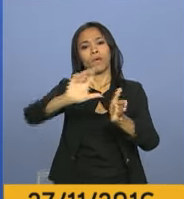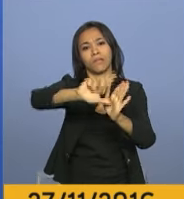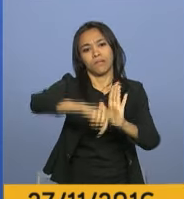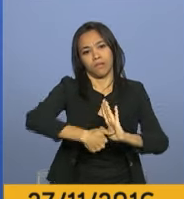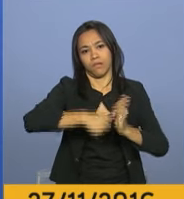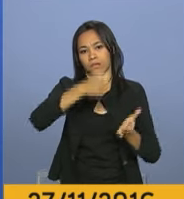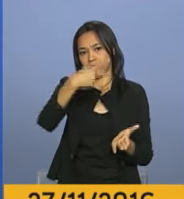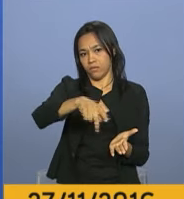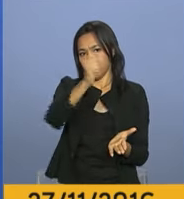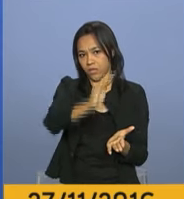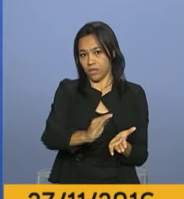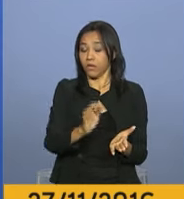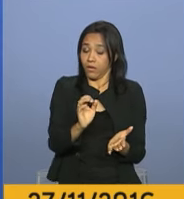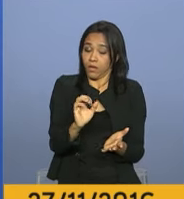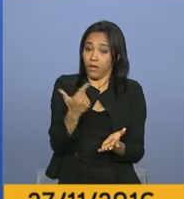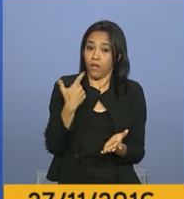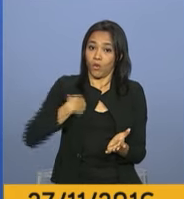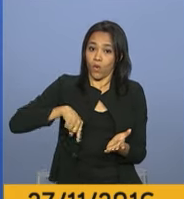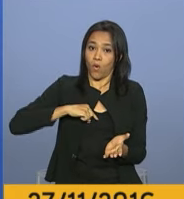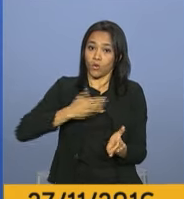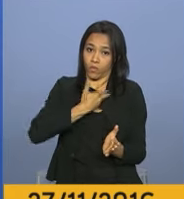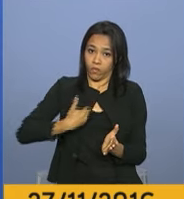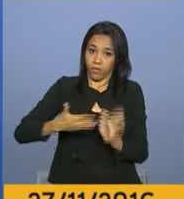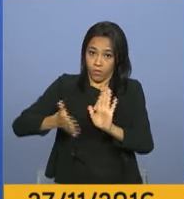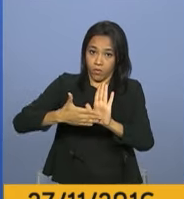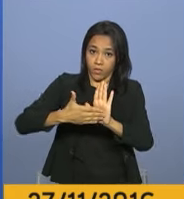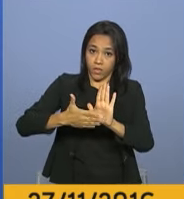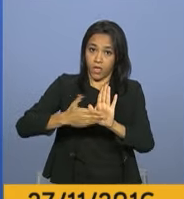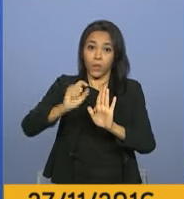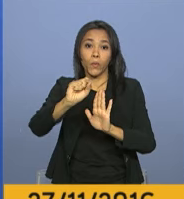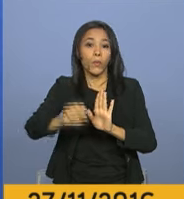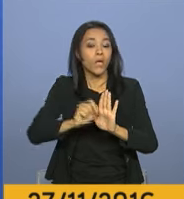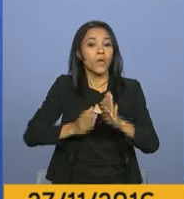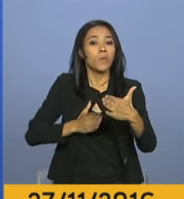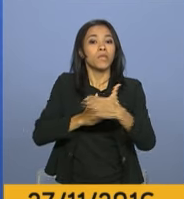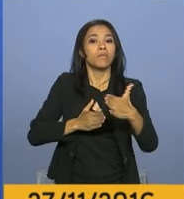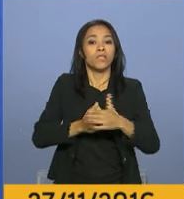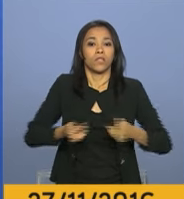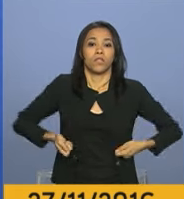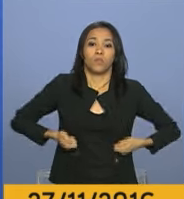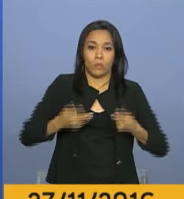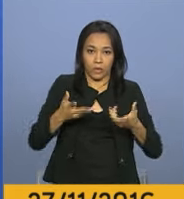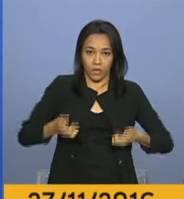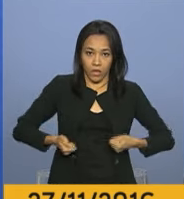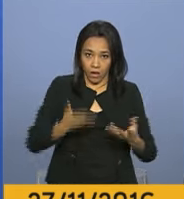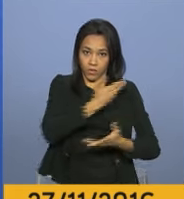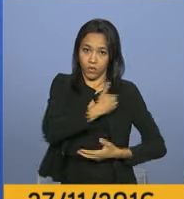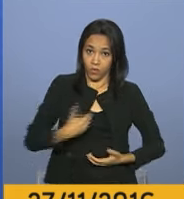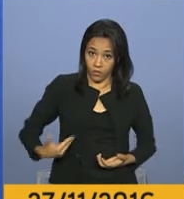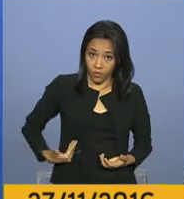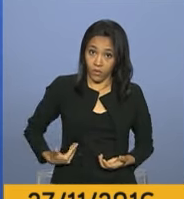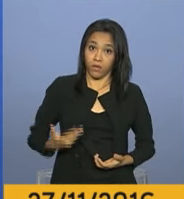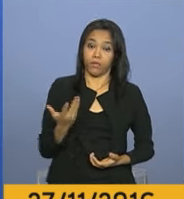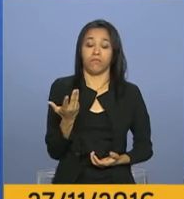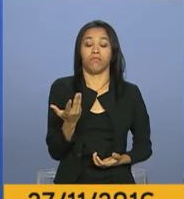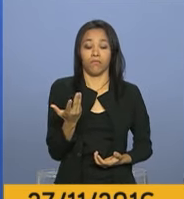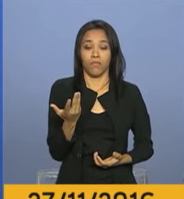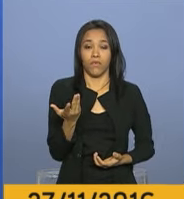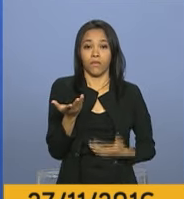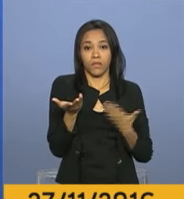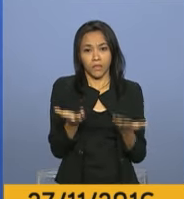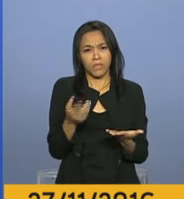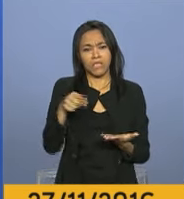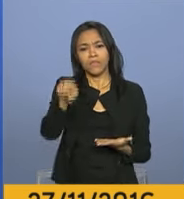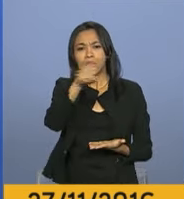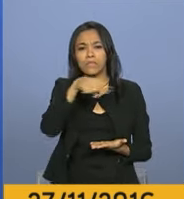nós propusemos, inauguralmente, a questão do teto dos gastos públicos, naquela visão mais trivial de